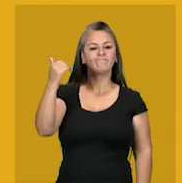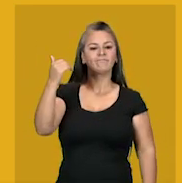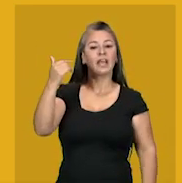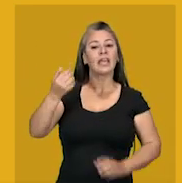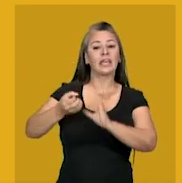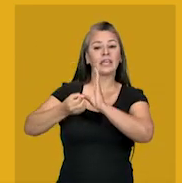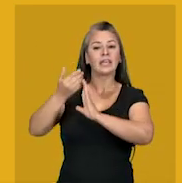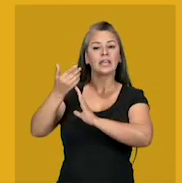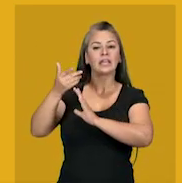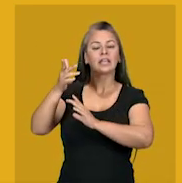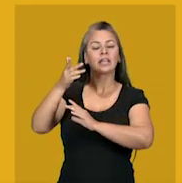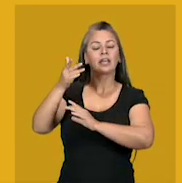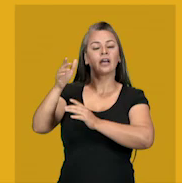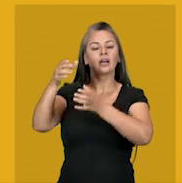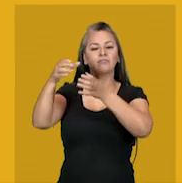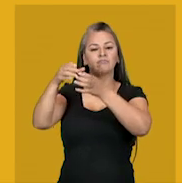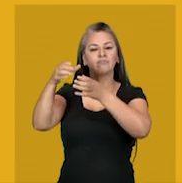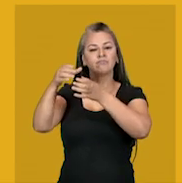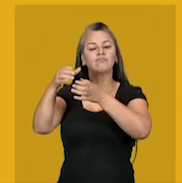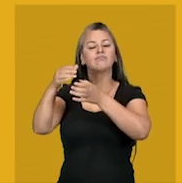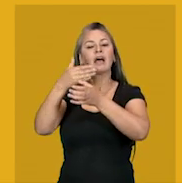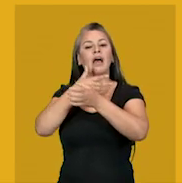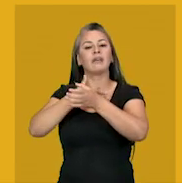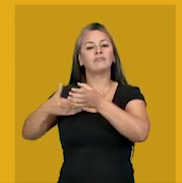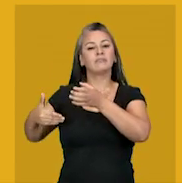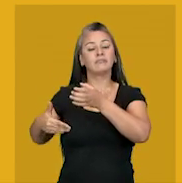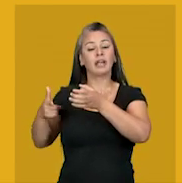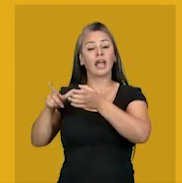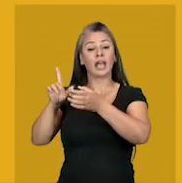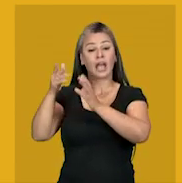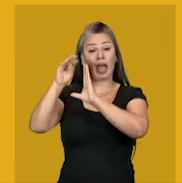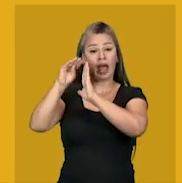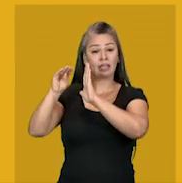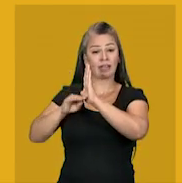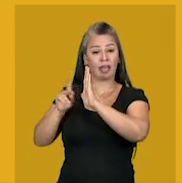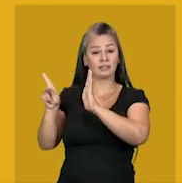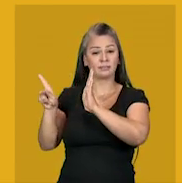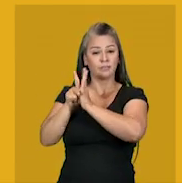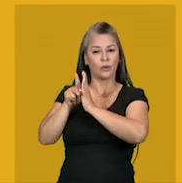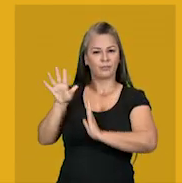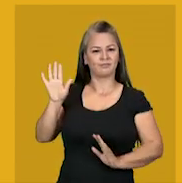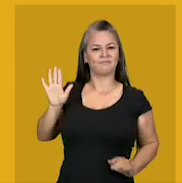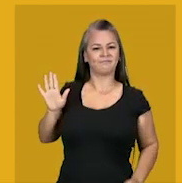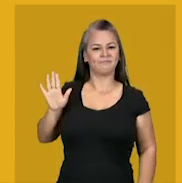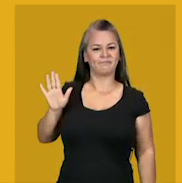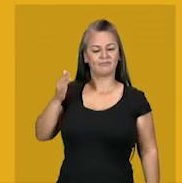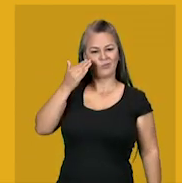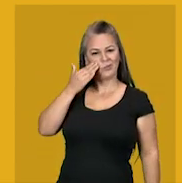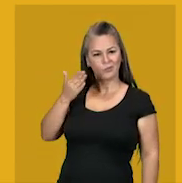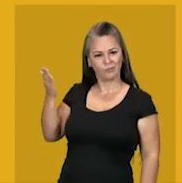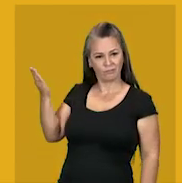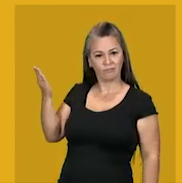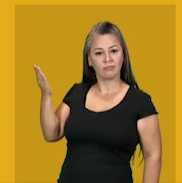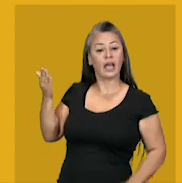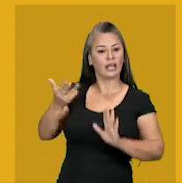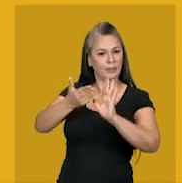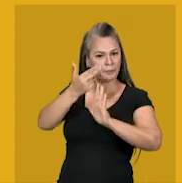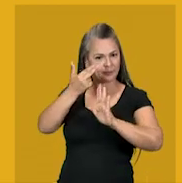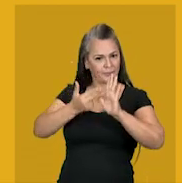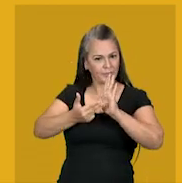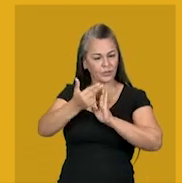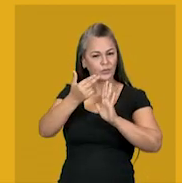Estado segundo as suas leis, segundo as suas regras. Né? Aqui nessa imagem aqui a gente tem uma pintura da